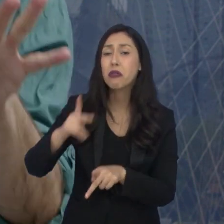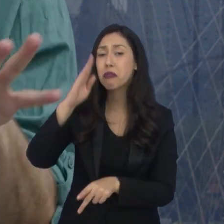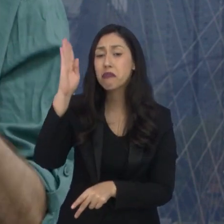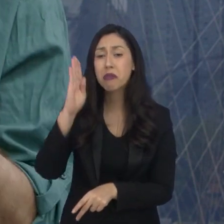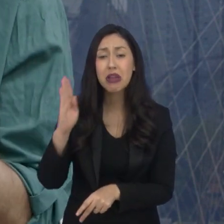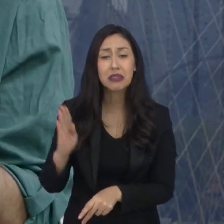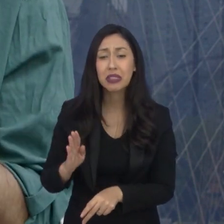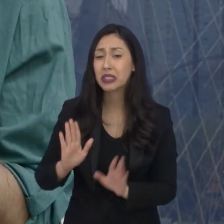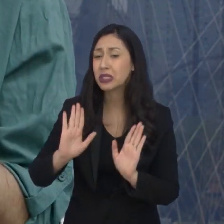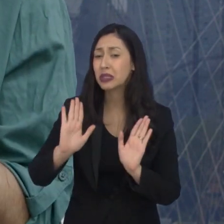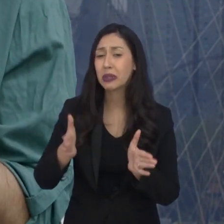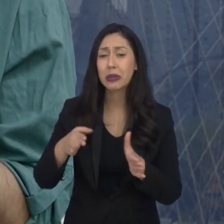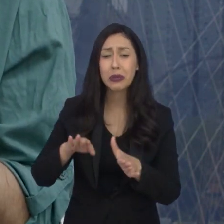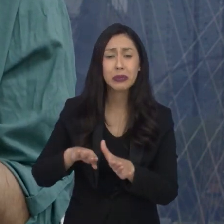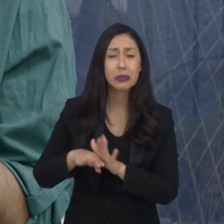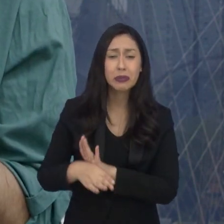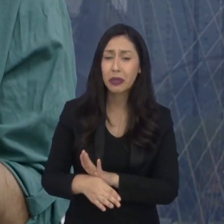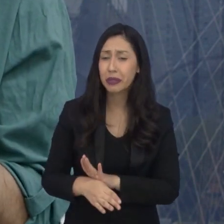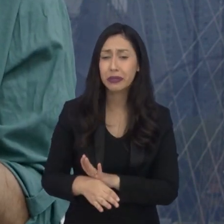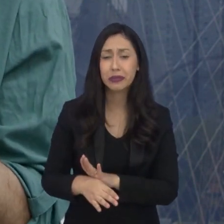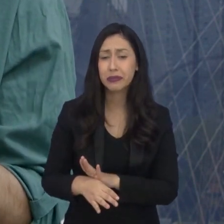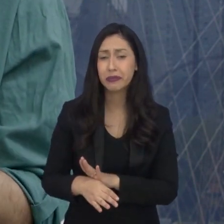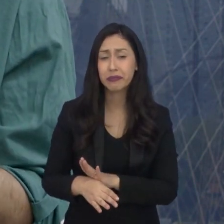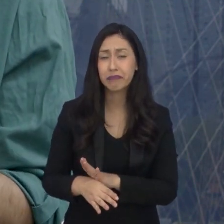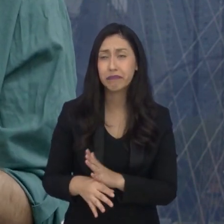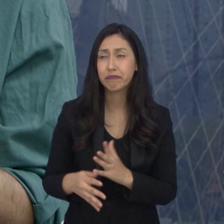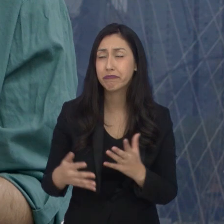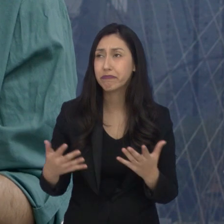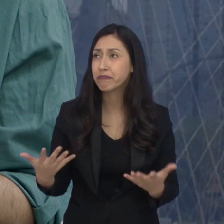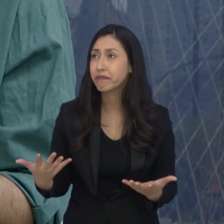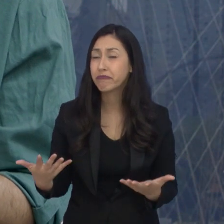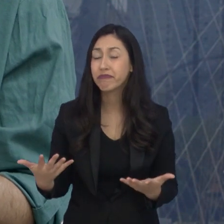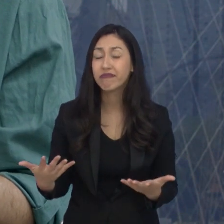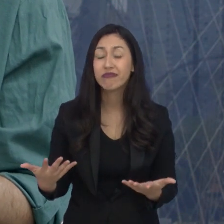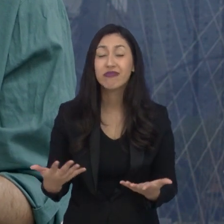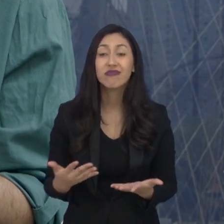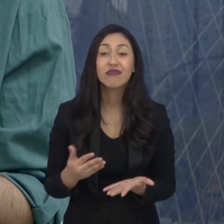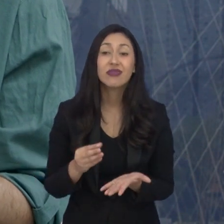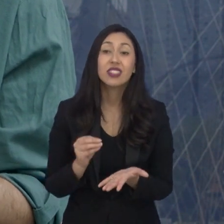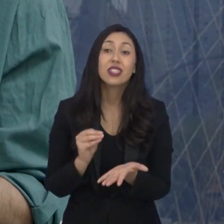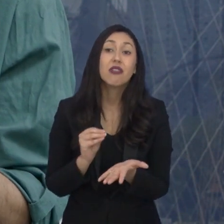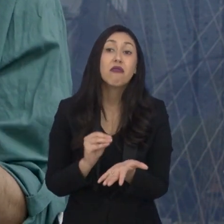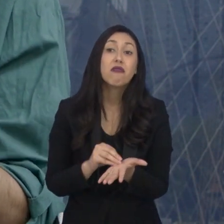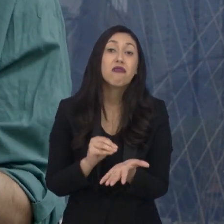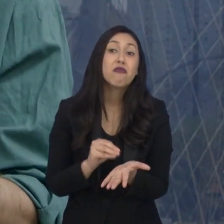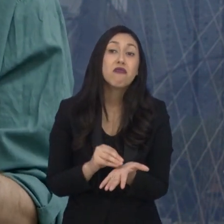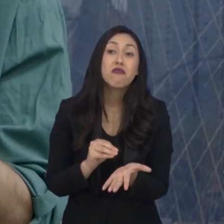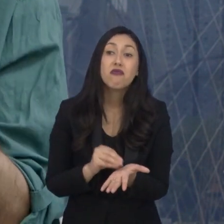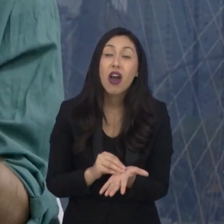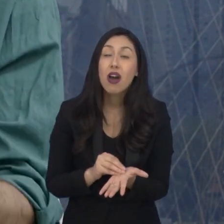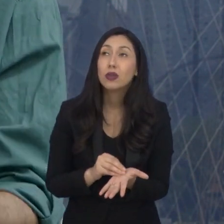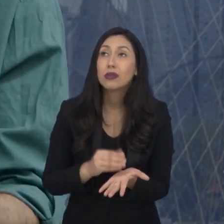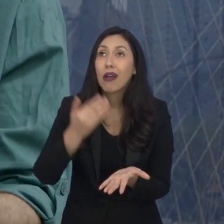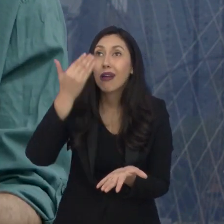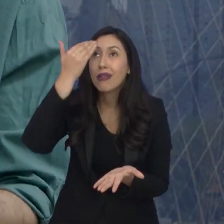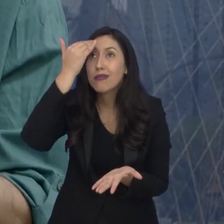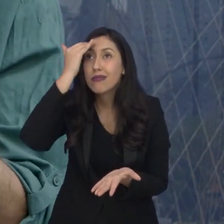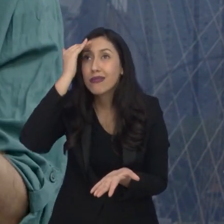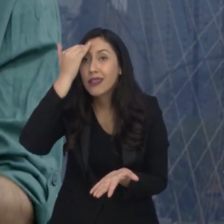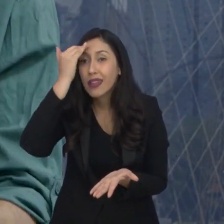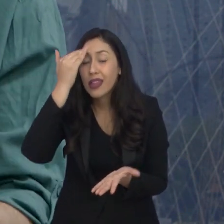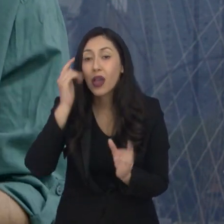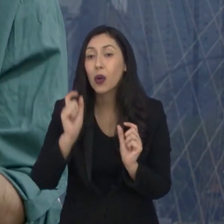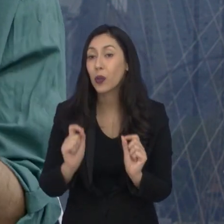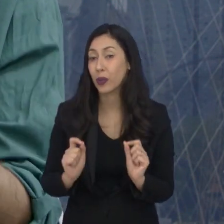generalizada. Não fica claro na nossa cultura de fazer